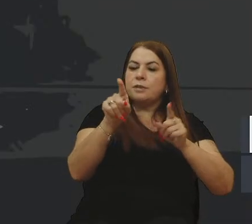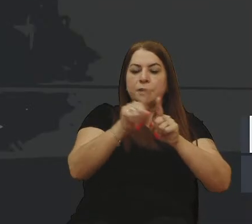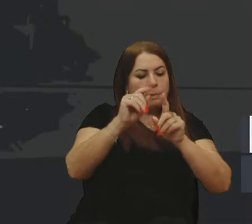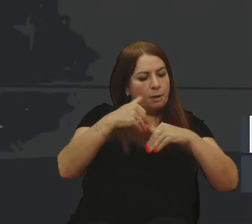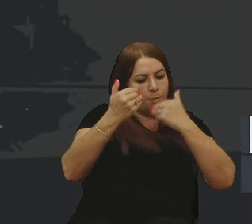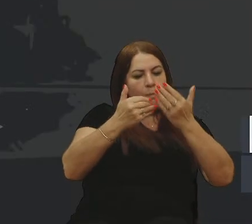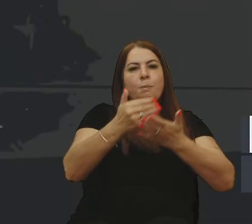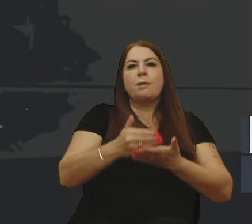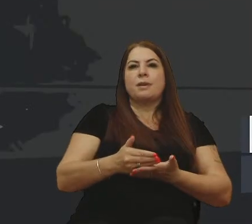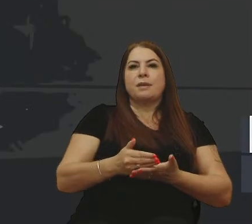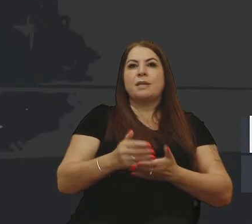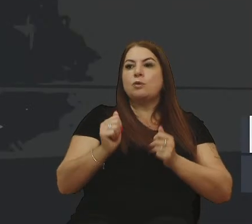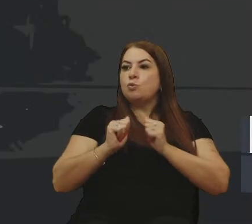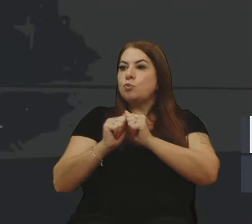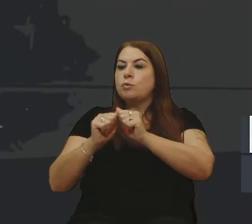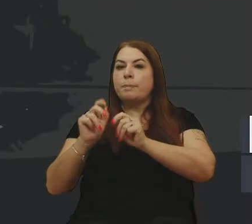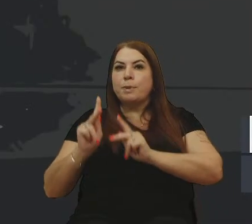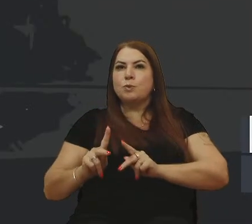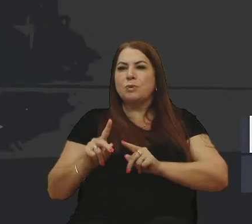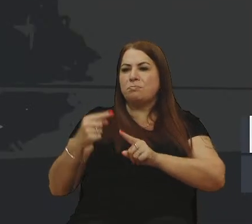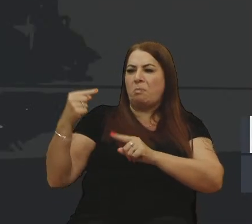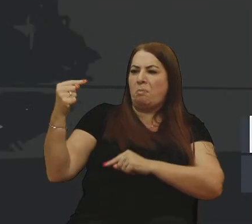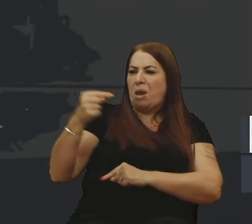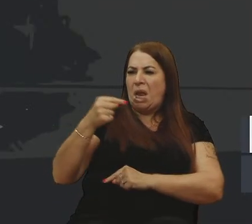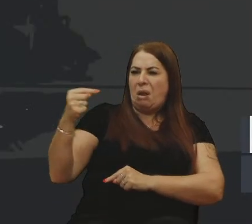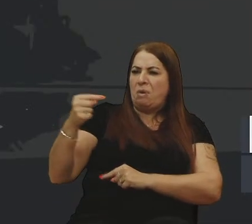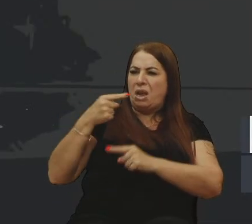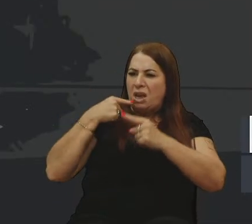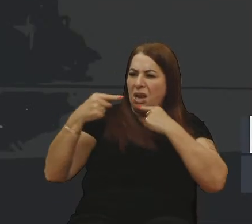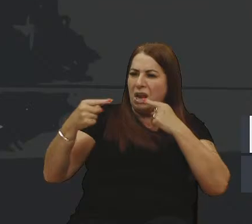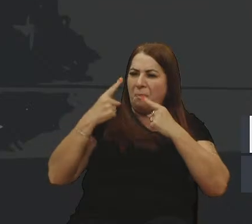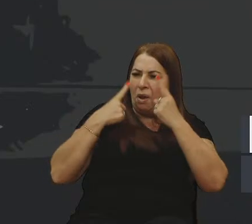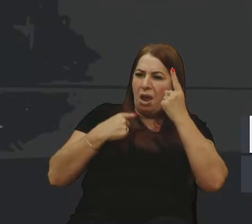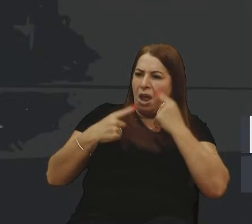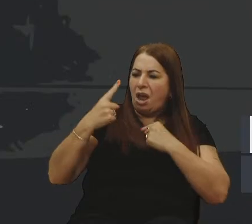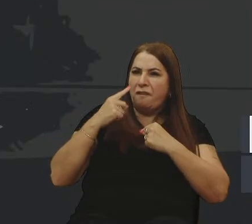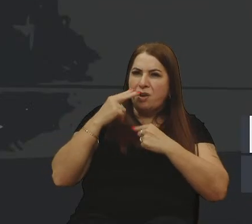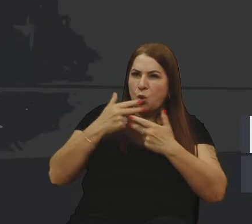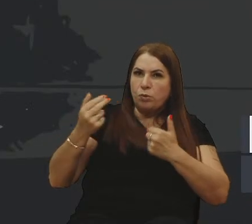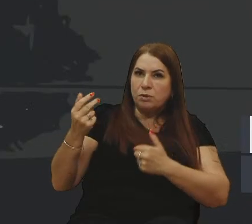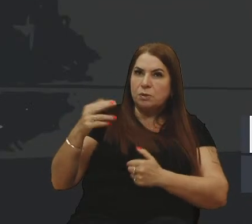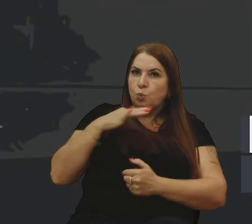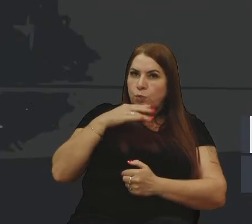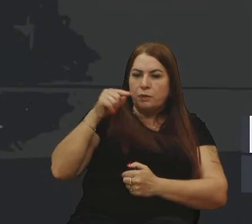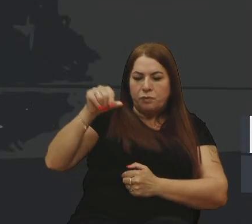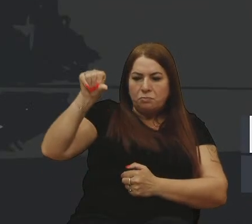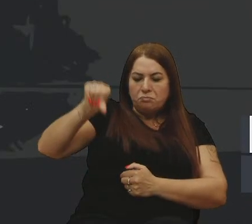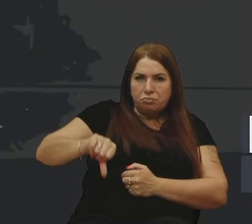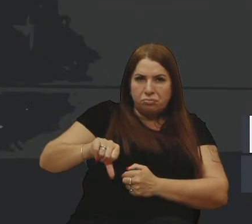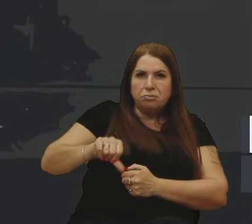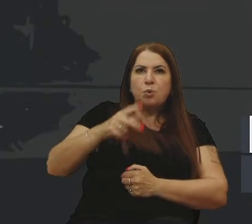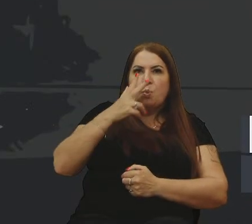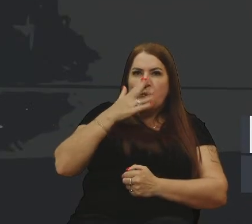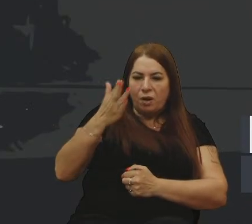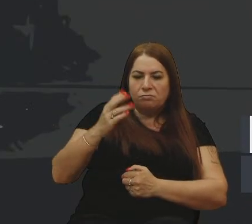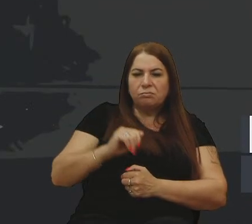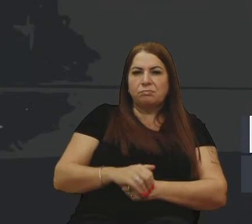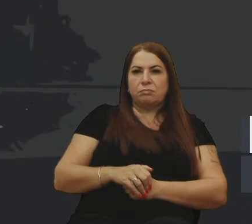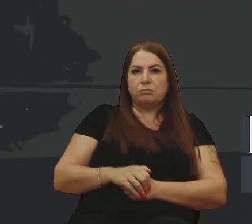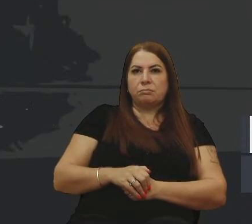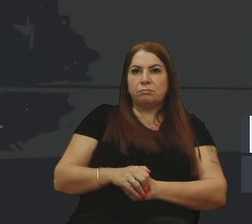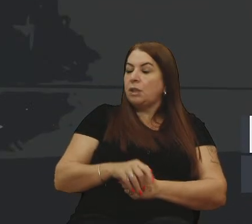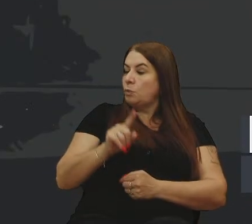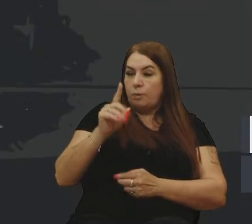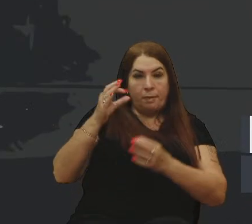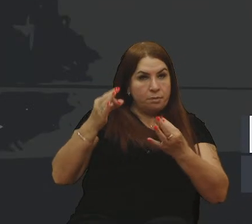prosperará. Ande com pessoas pessimistas, que reclamam, que choram, que só vê a coisa ruim e você vai tomar da mesma fonte. Isso é